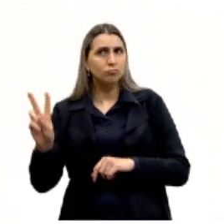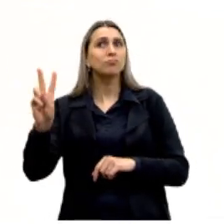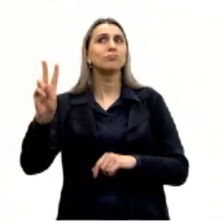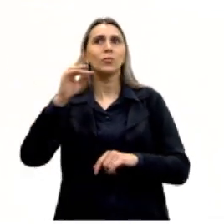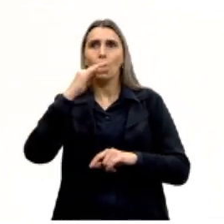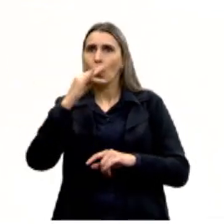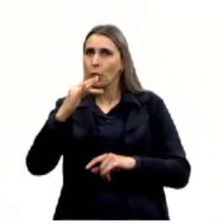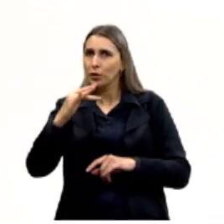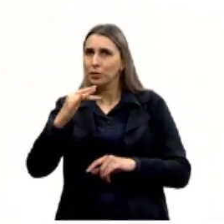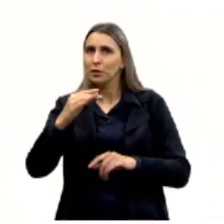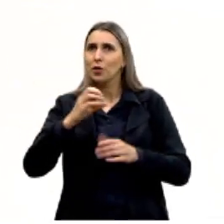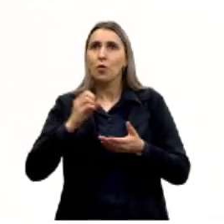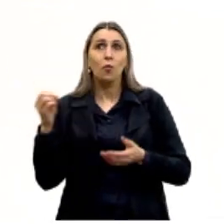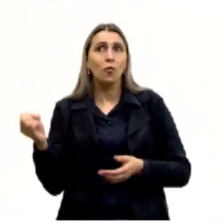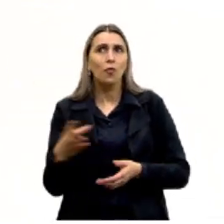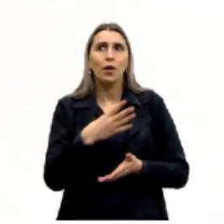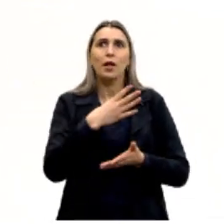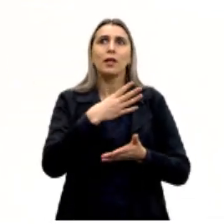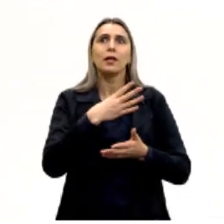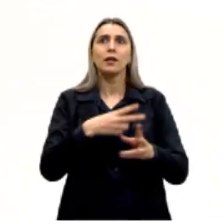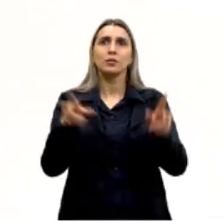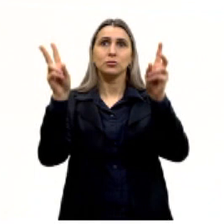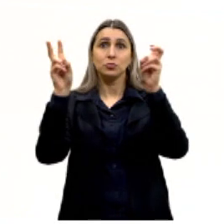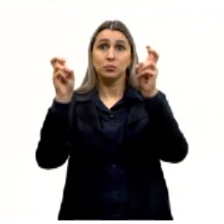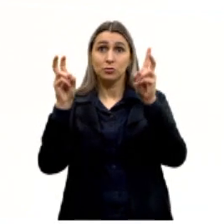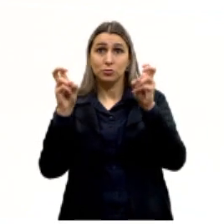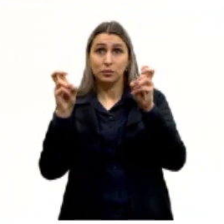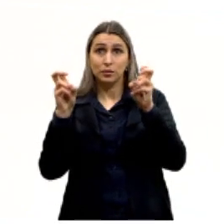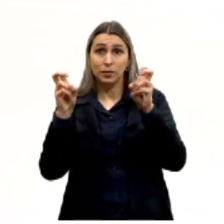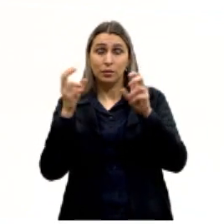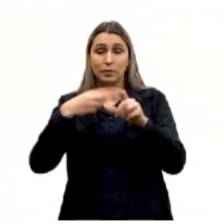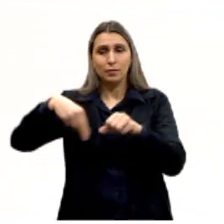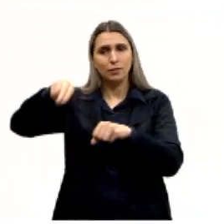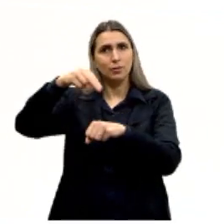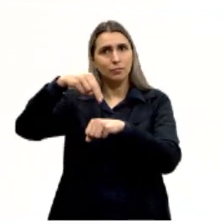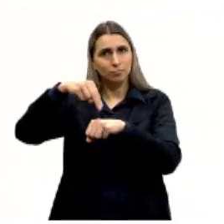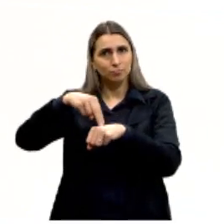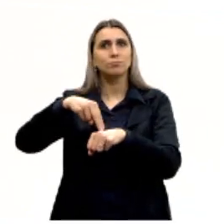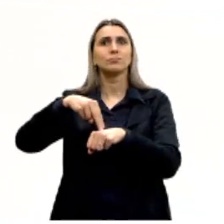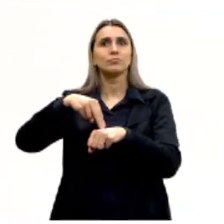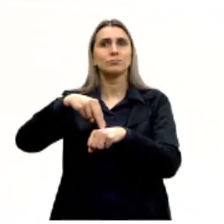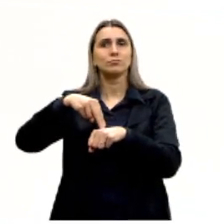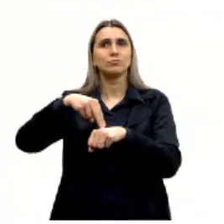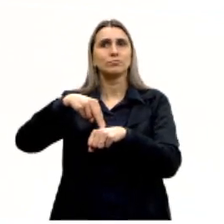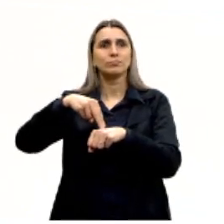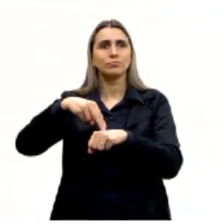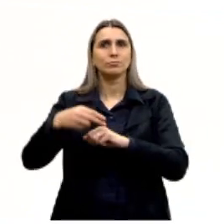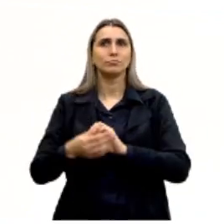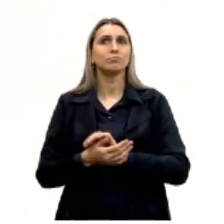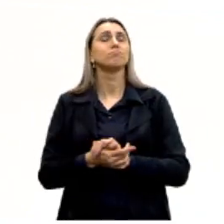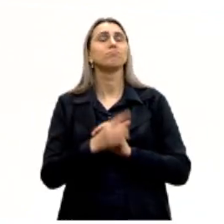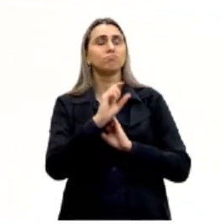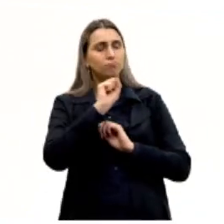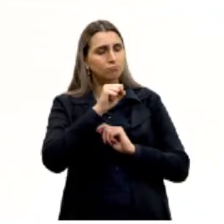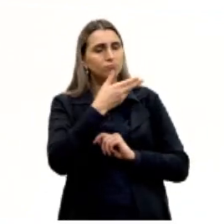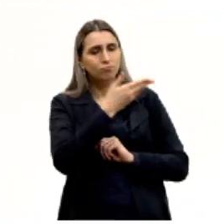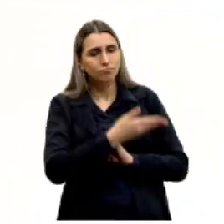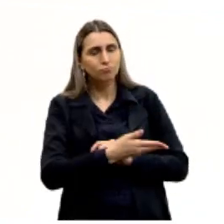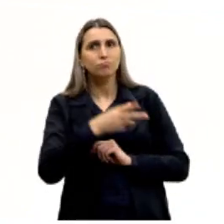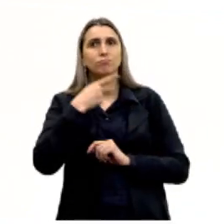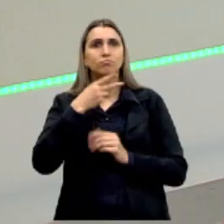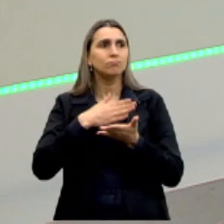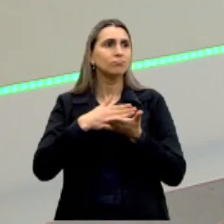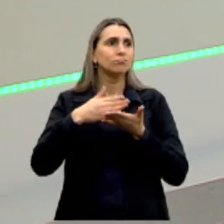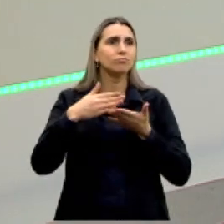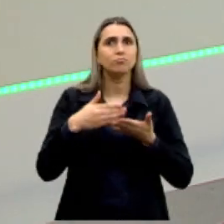valorizando as cores a originalidade e os temas nacionais era o que eu estava falando